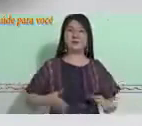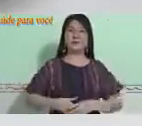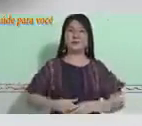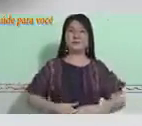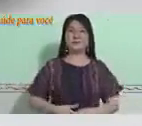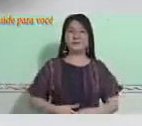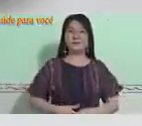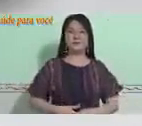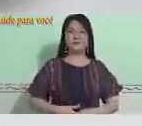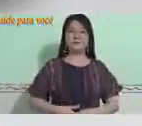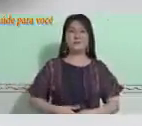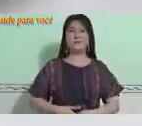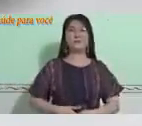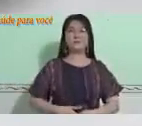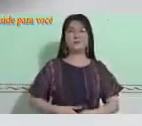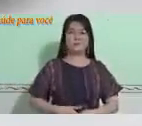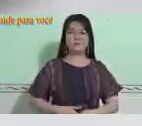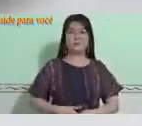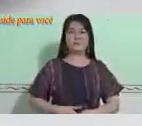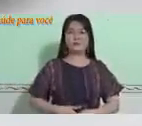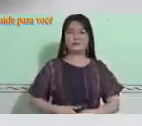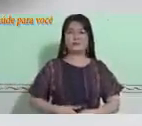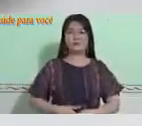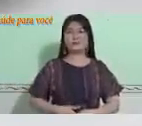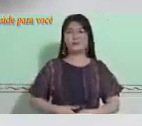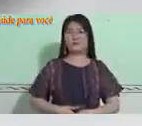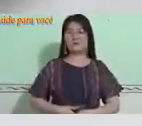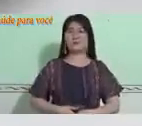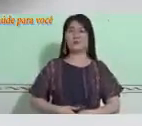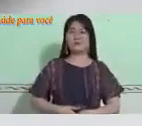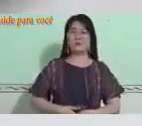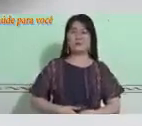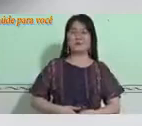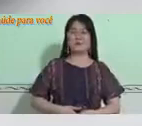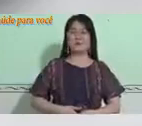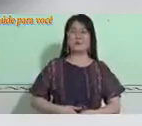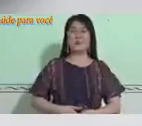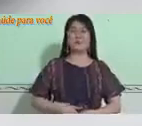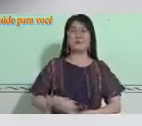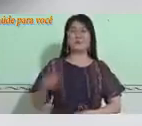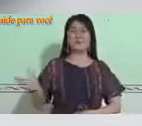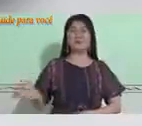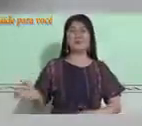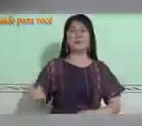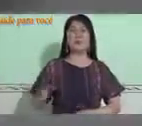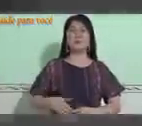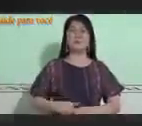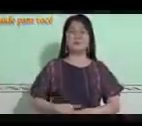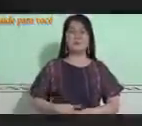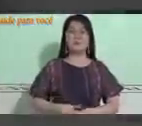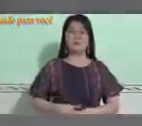O que fazer? 2. A cetose é um processo natural do organismo, no entanto é importante ter atenção